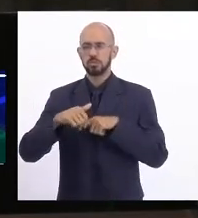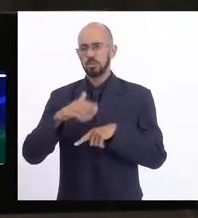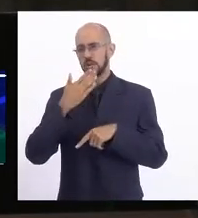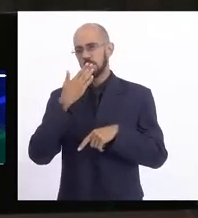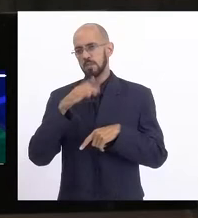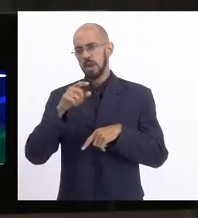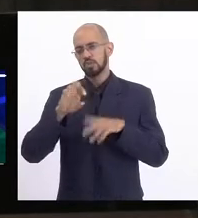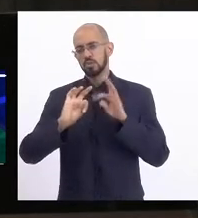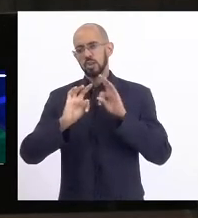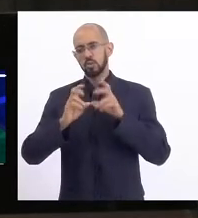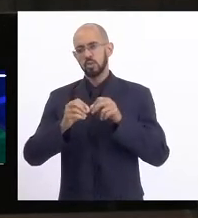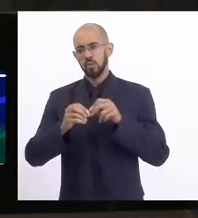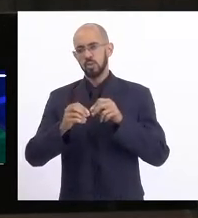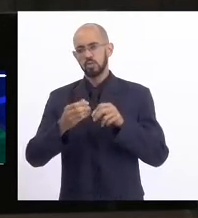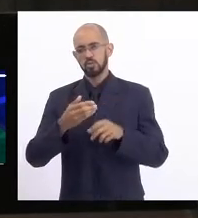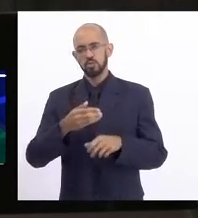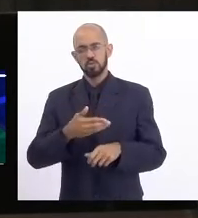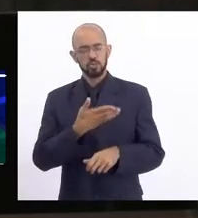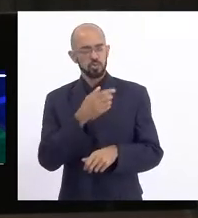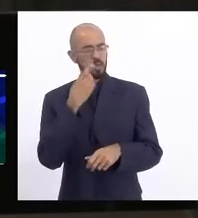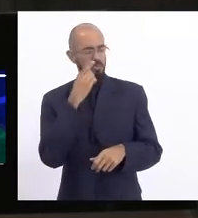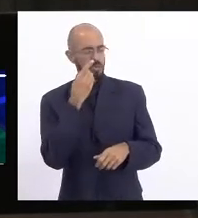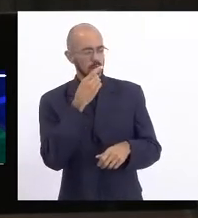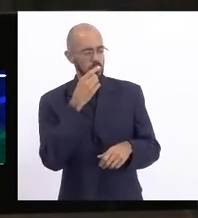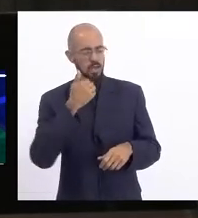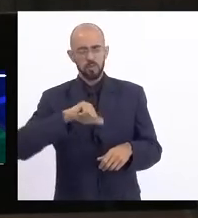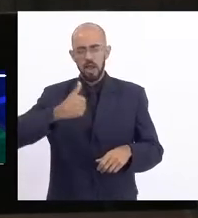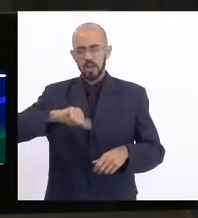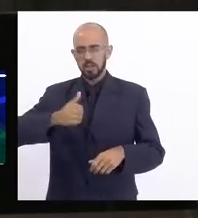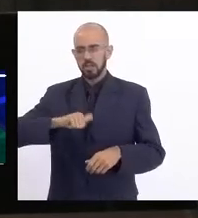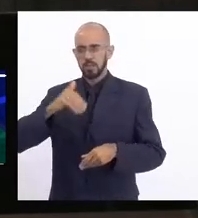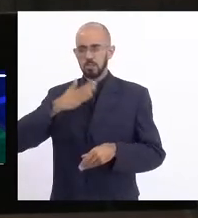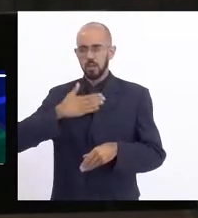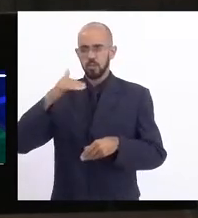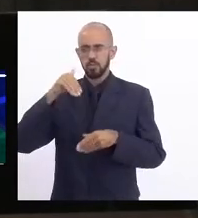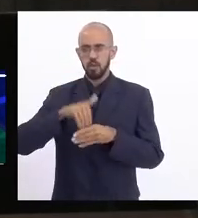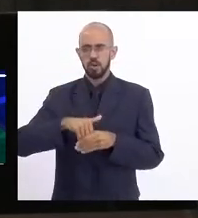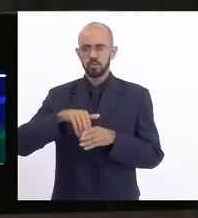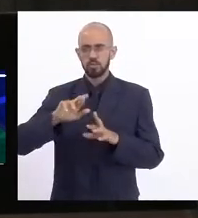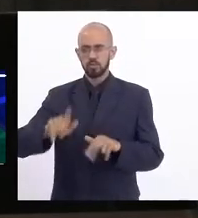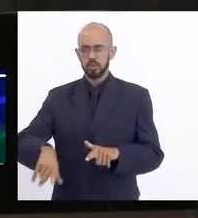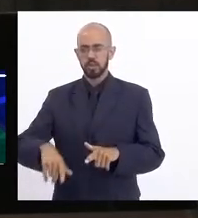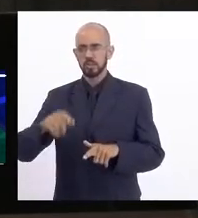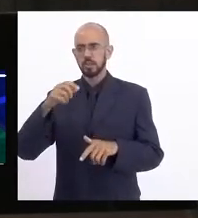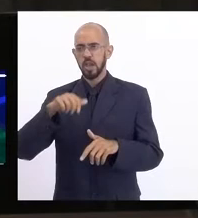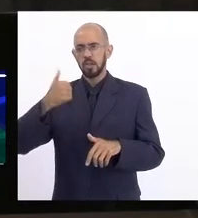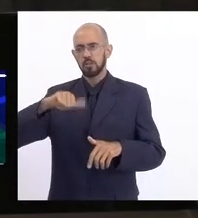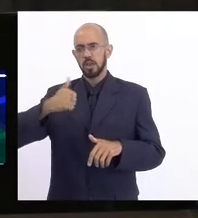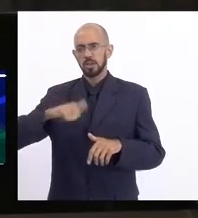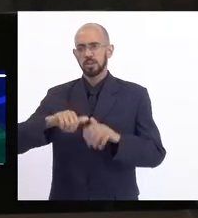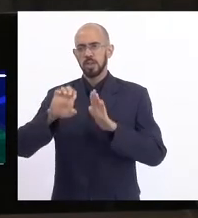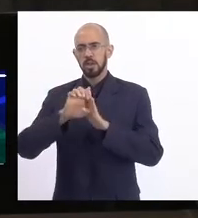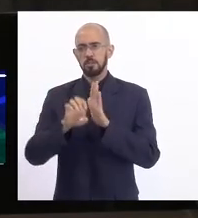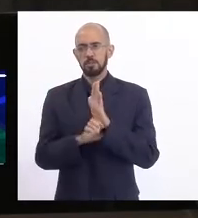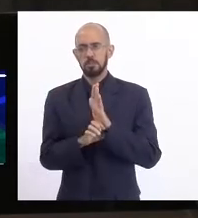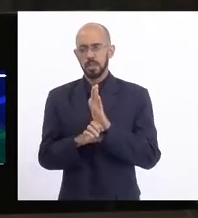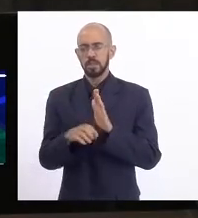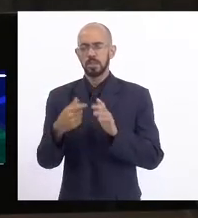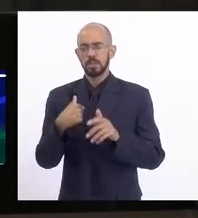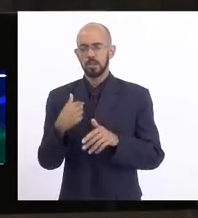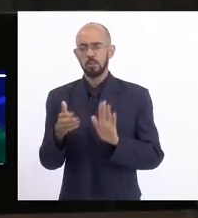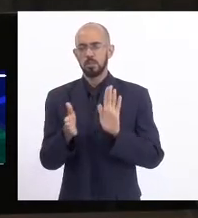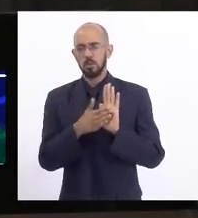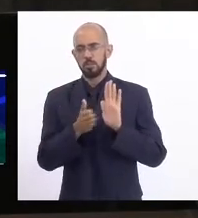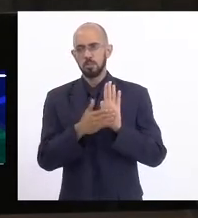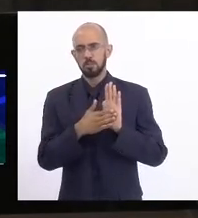pares analisem o meu voto divergente, analisem a emenda que eu propus ao projeto de resolução, para que a gente